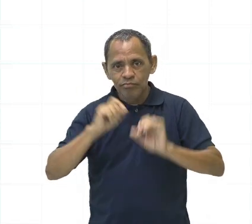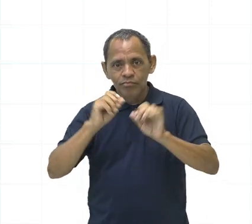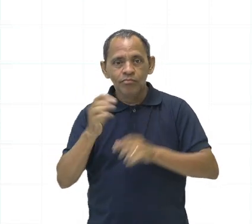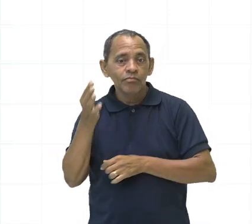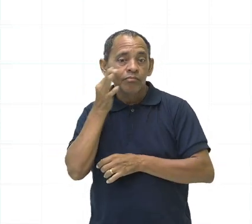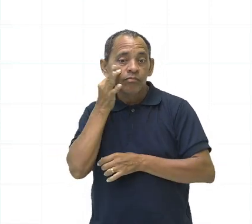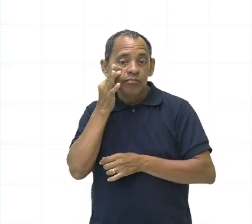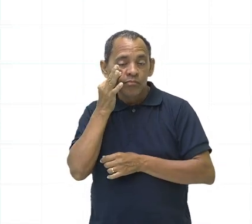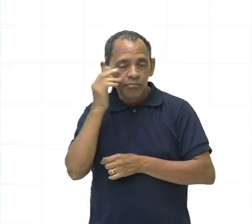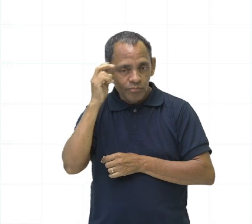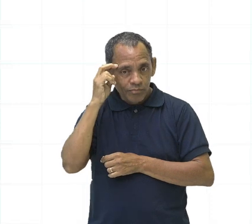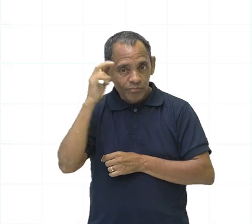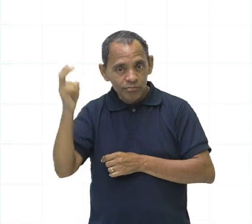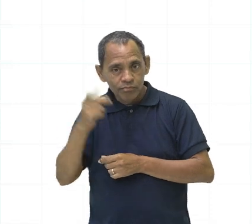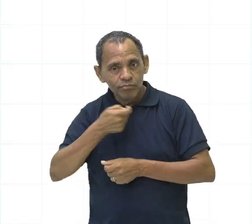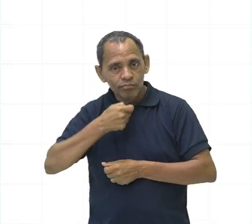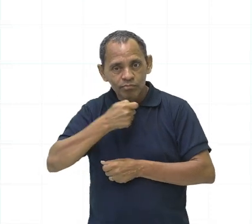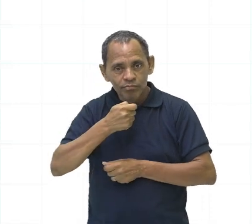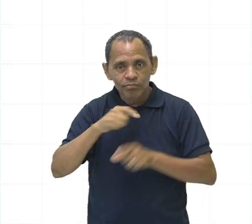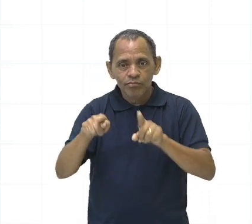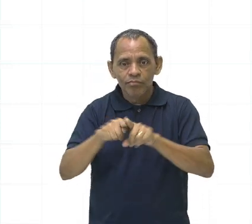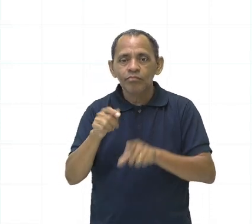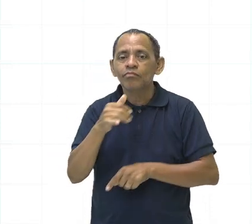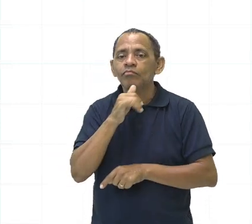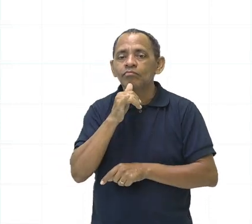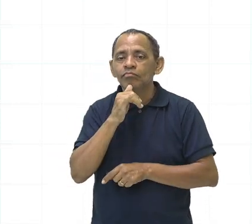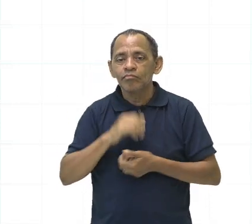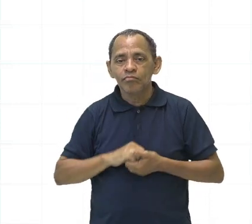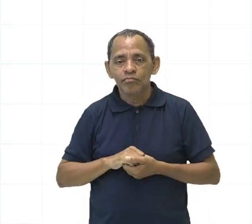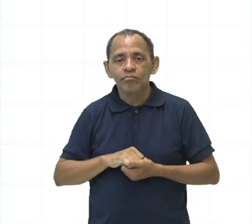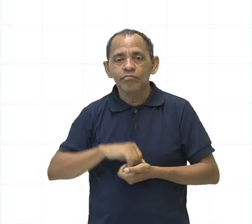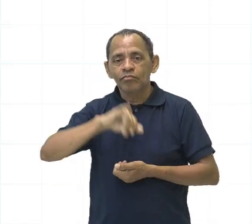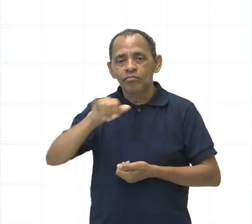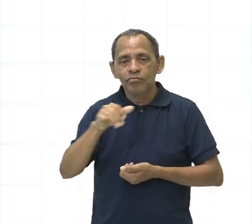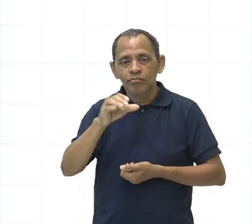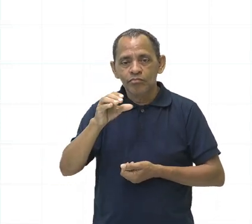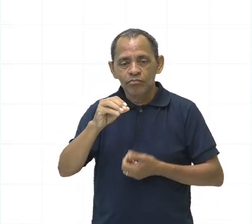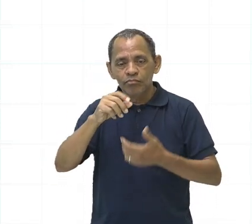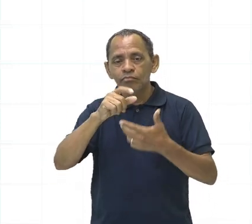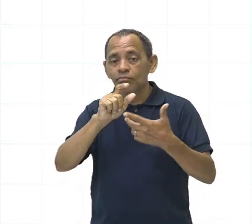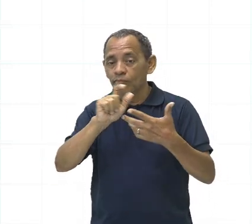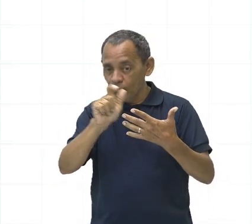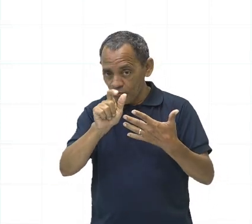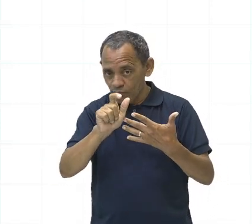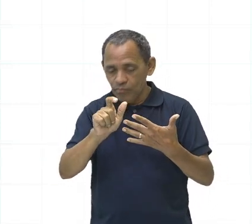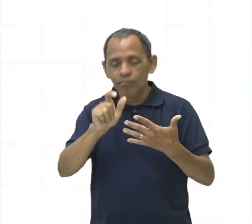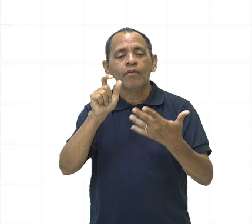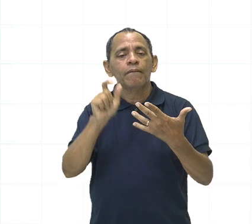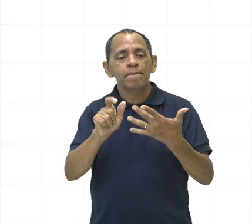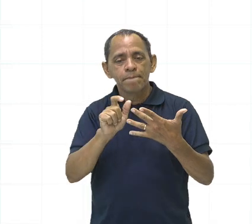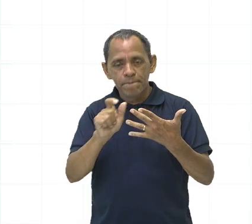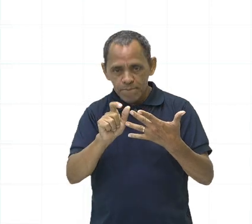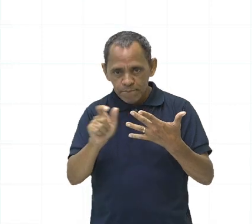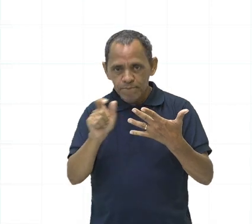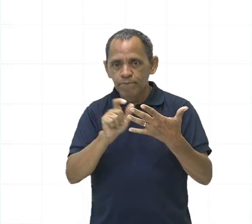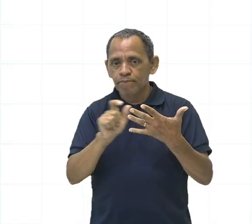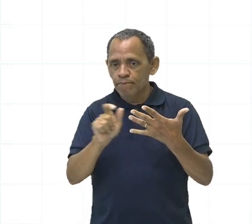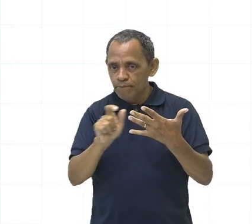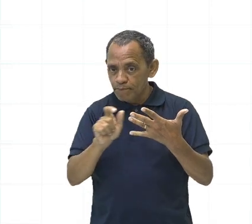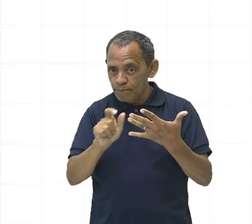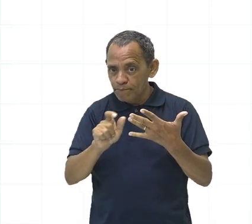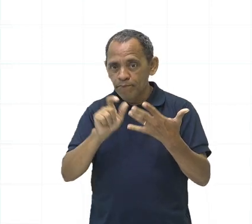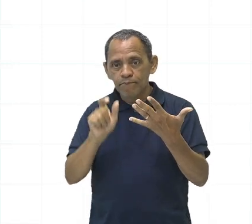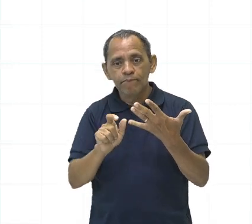de intelectuais e jornalistas, como, por exemplo, Joaquim Nabuco, José do Patrocínio, André Rebouças e